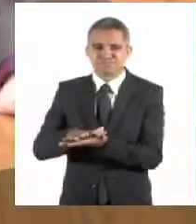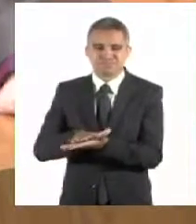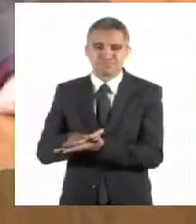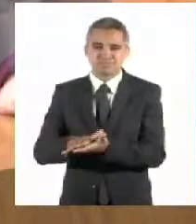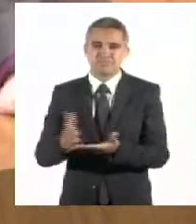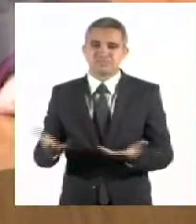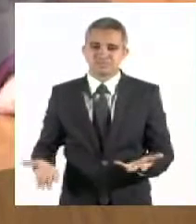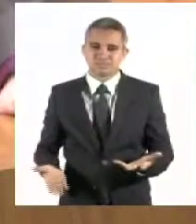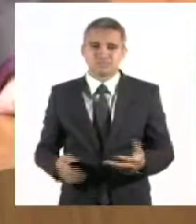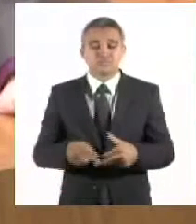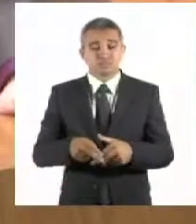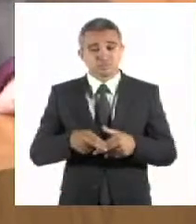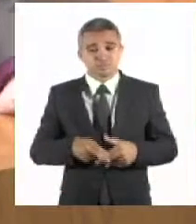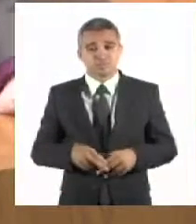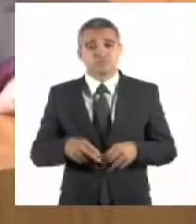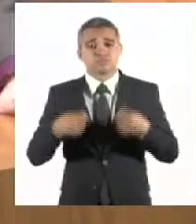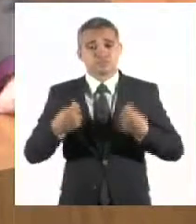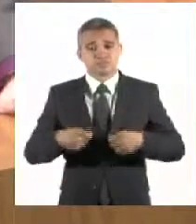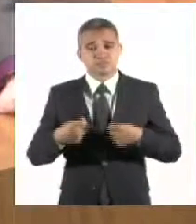é chegado a hora